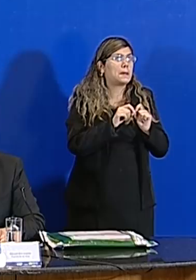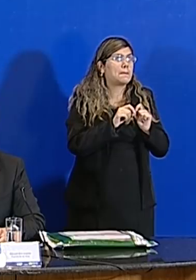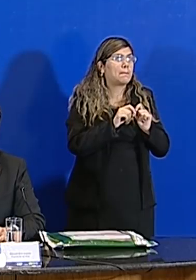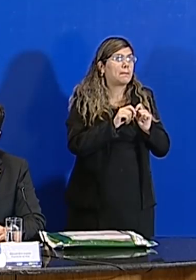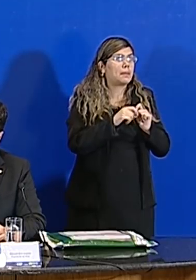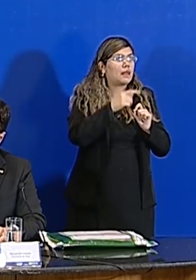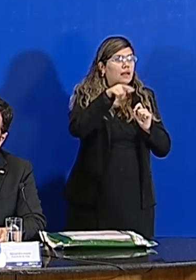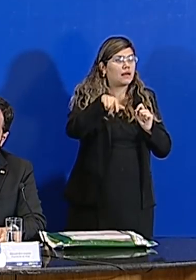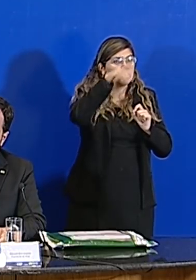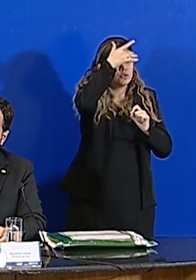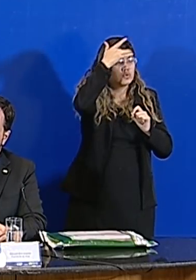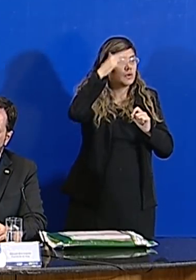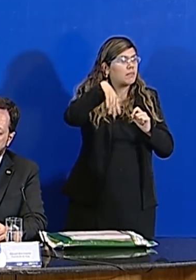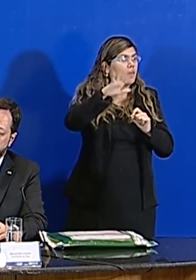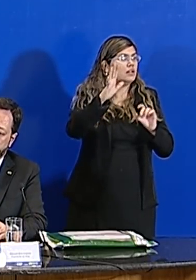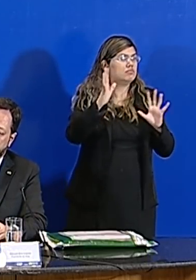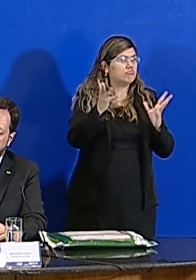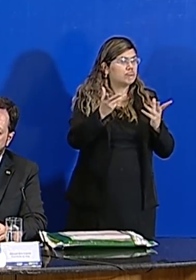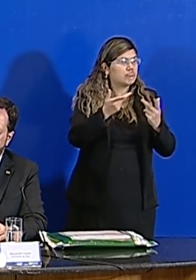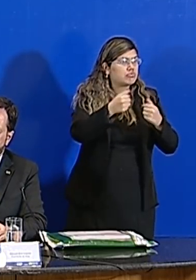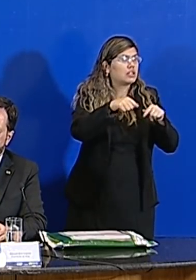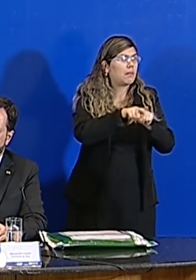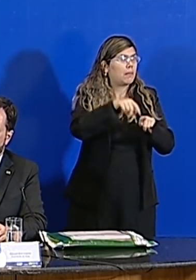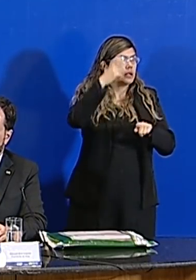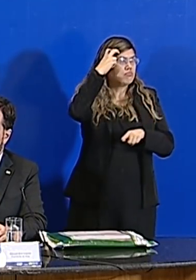pessoas mais capacitadas, mais inteligentes.